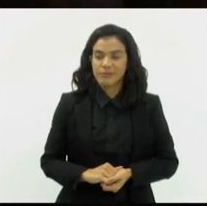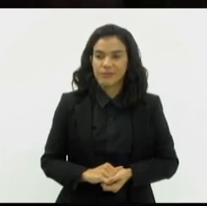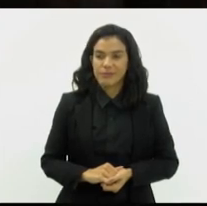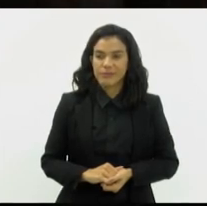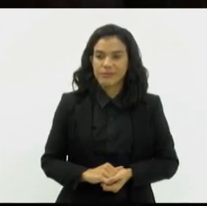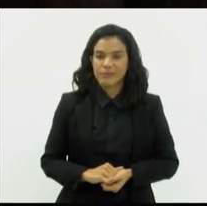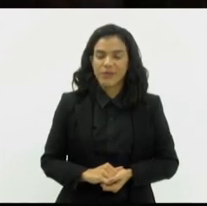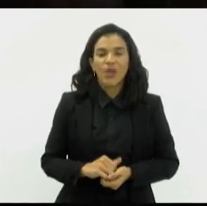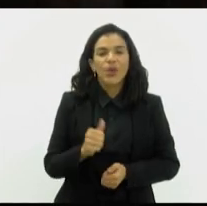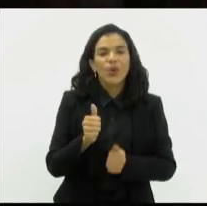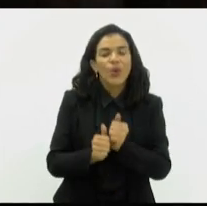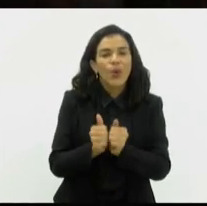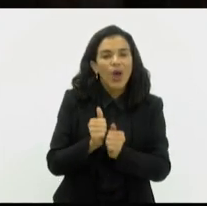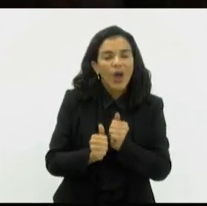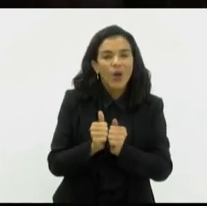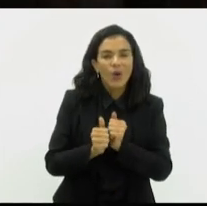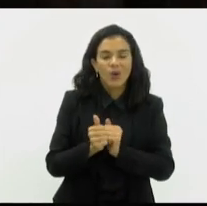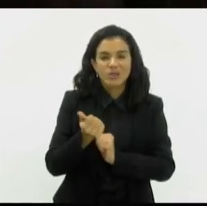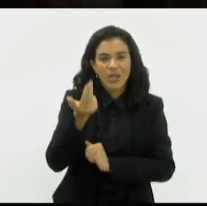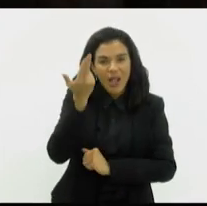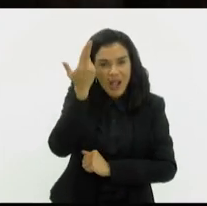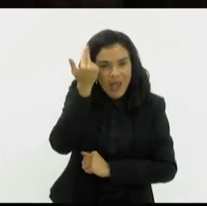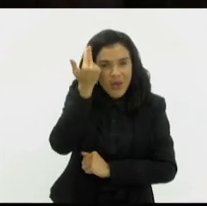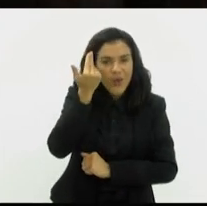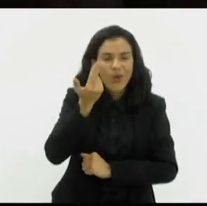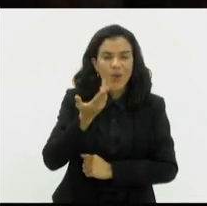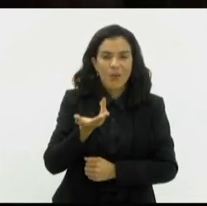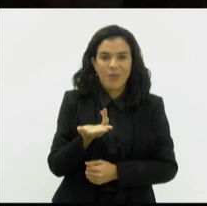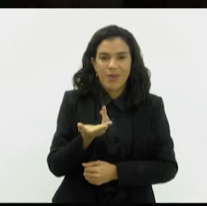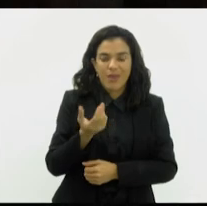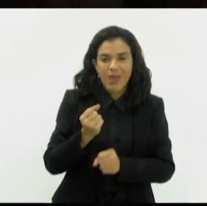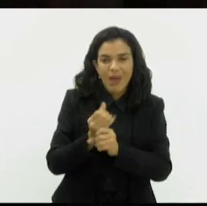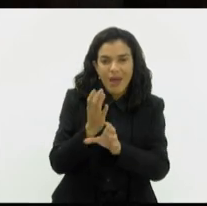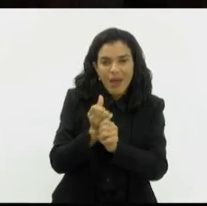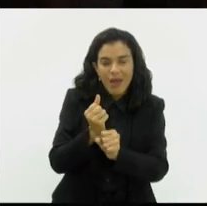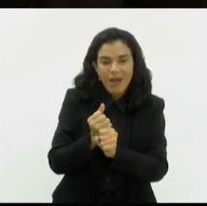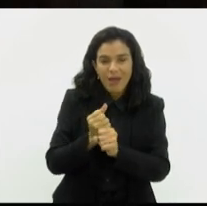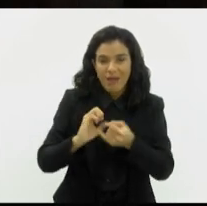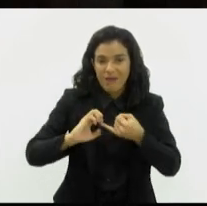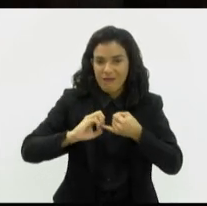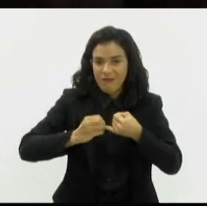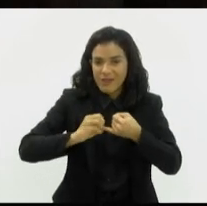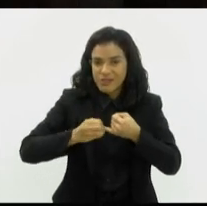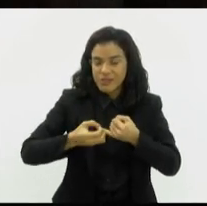E o arroz? E os legumes? E a batata? E o feijão? Hã?